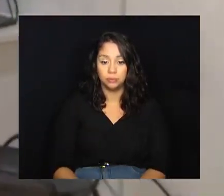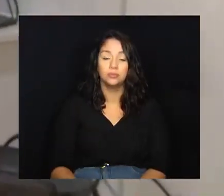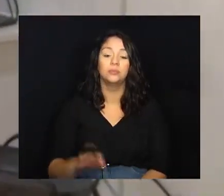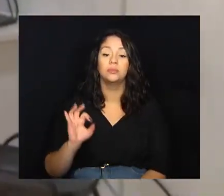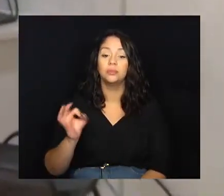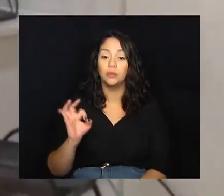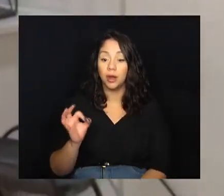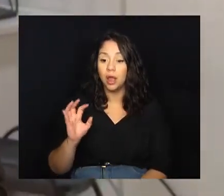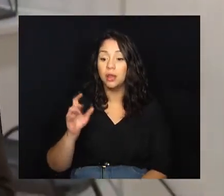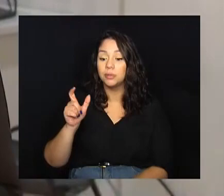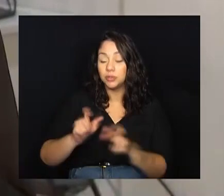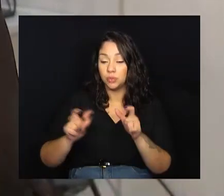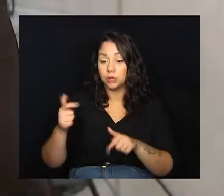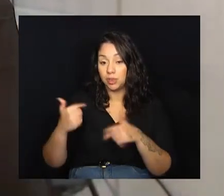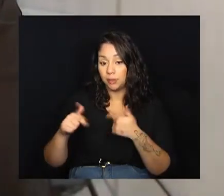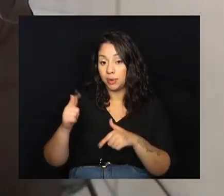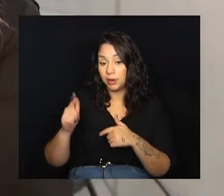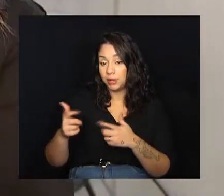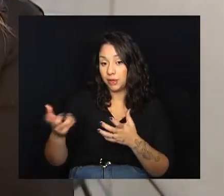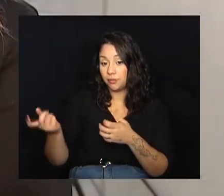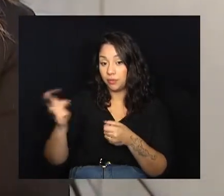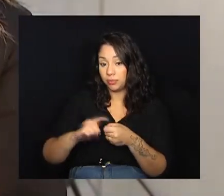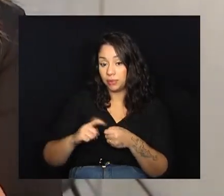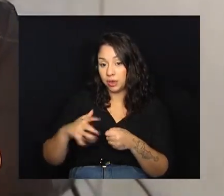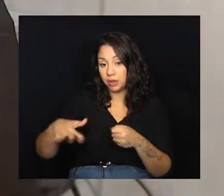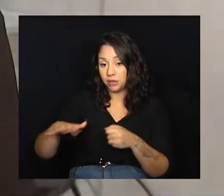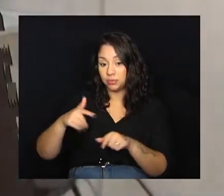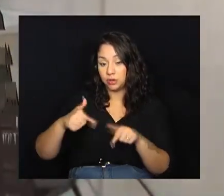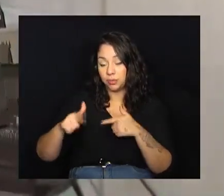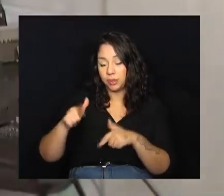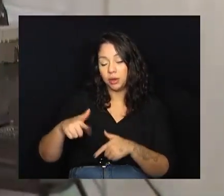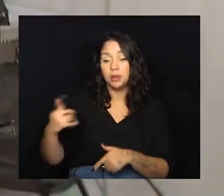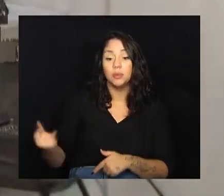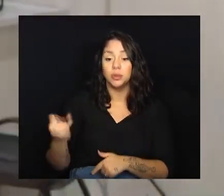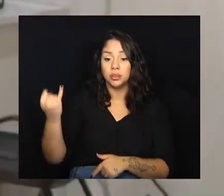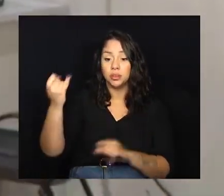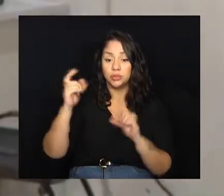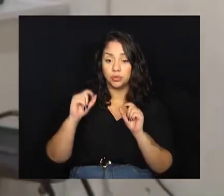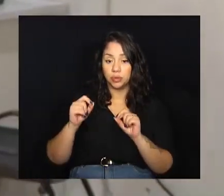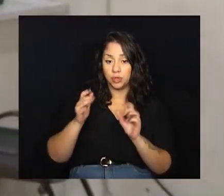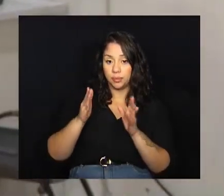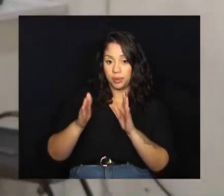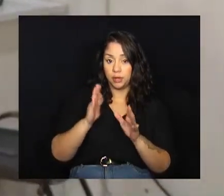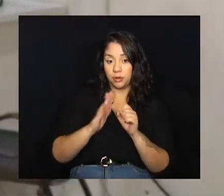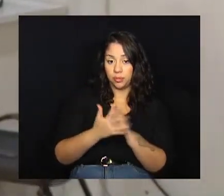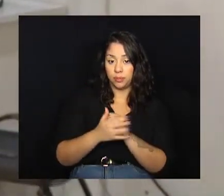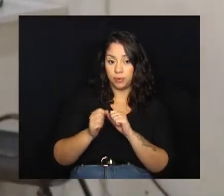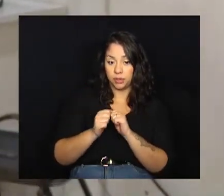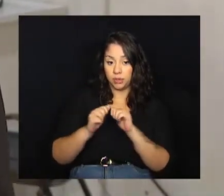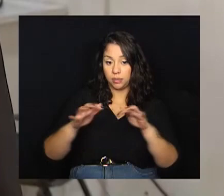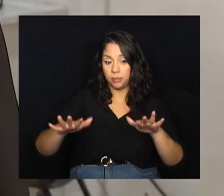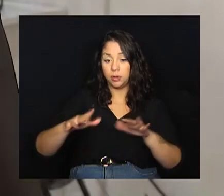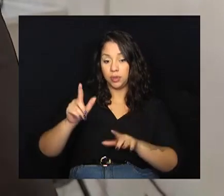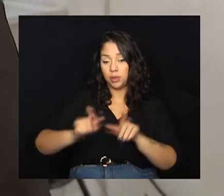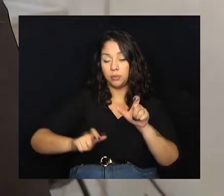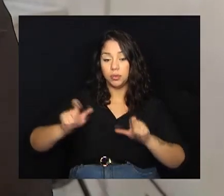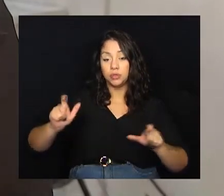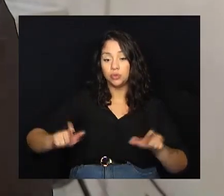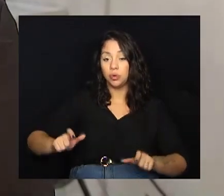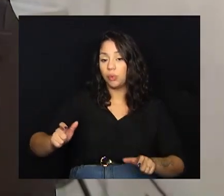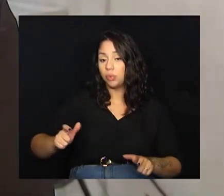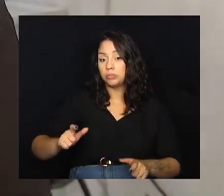recolocação no mercado de trabalho acho que é importante a gente dizer que a gente veio de um período de pandemia né em que as pessoas foram